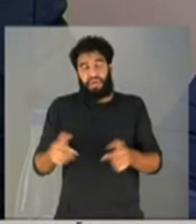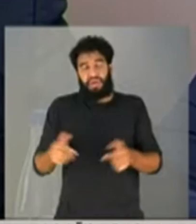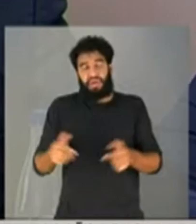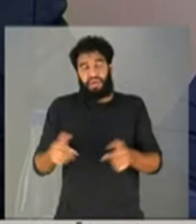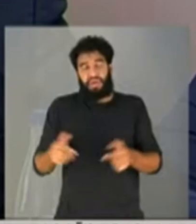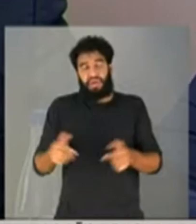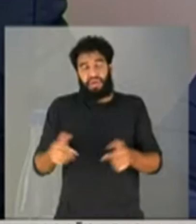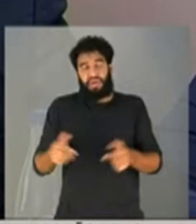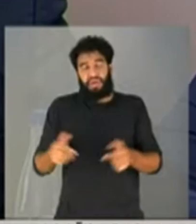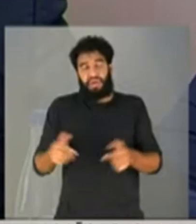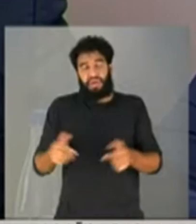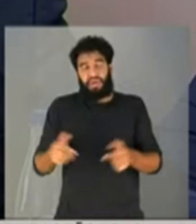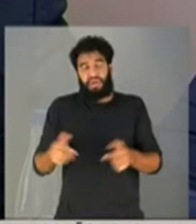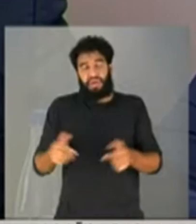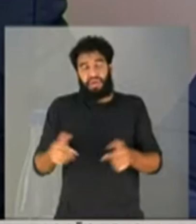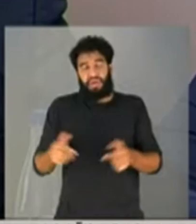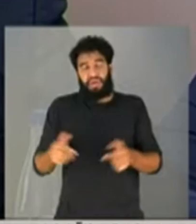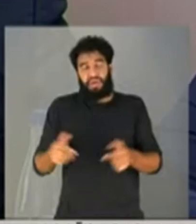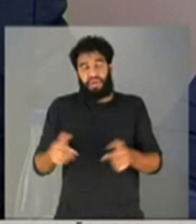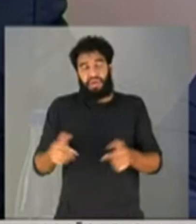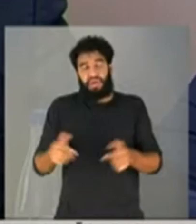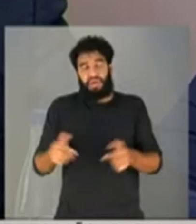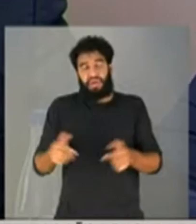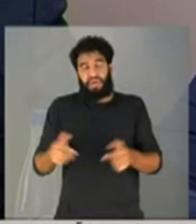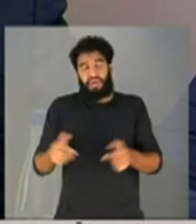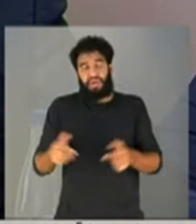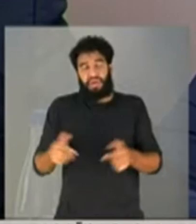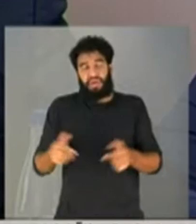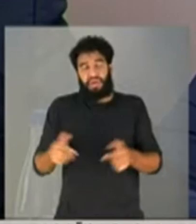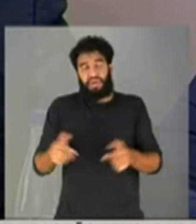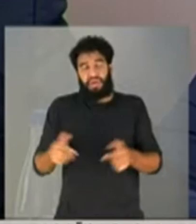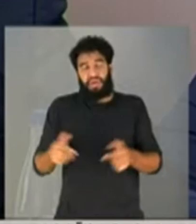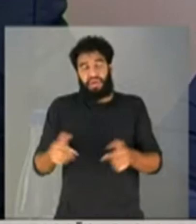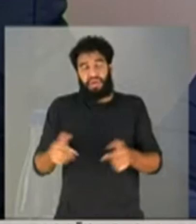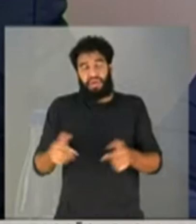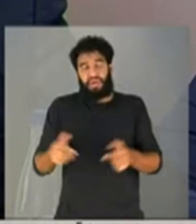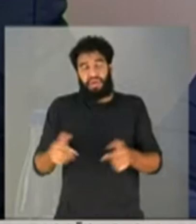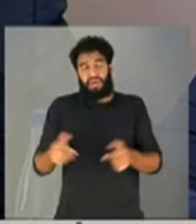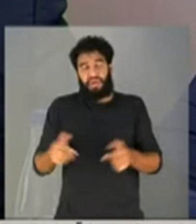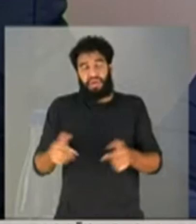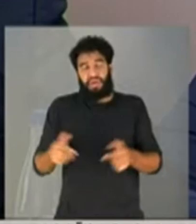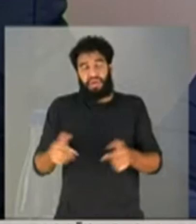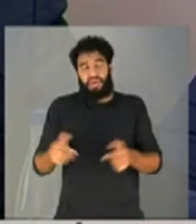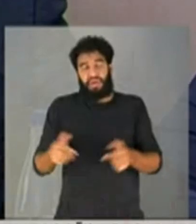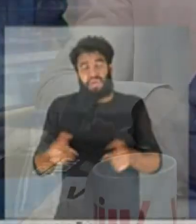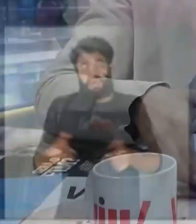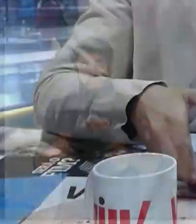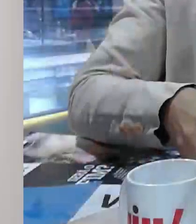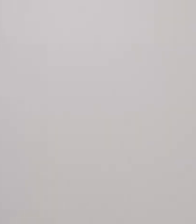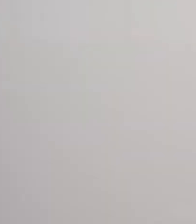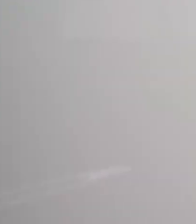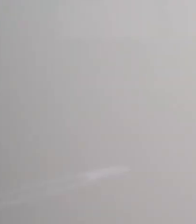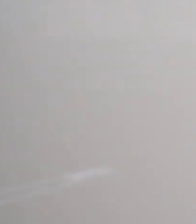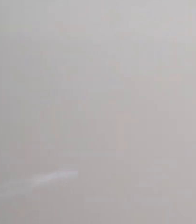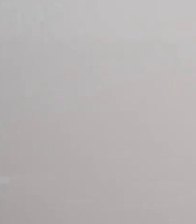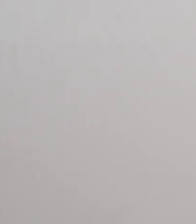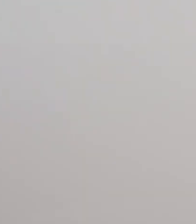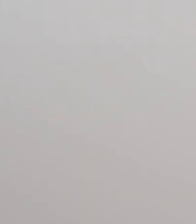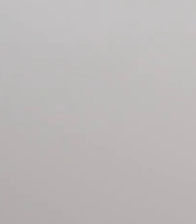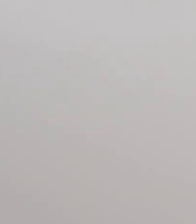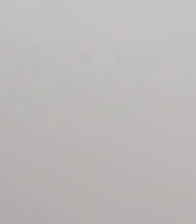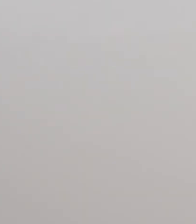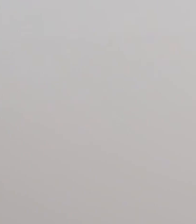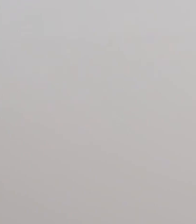da vacina indiana Covaxin. Da Rádio Nacional, em Brasília, Leandro Martins.